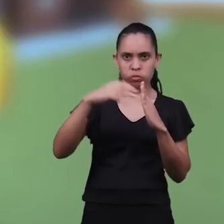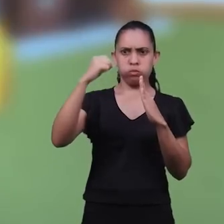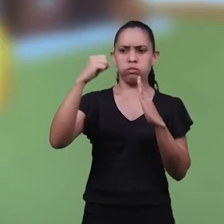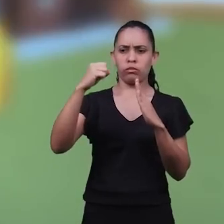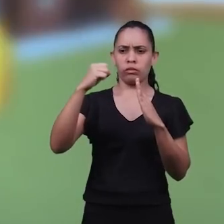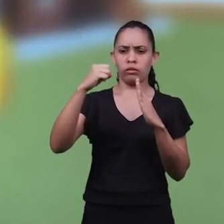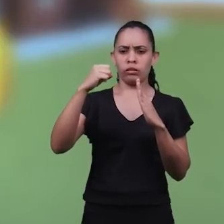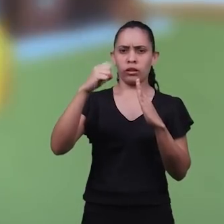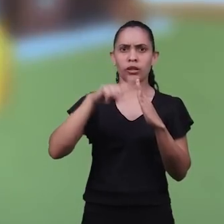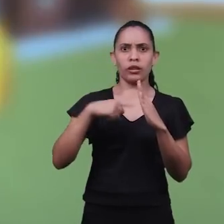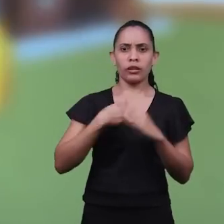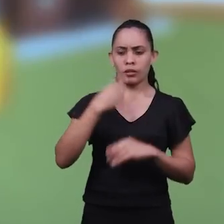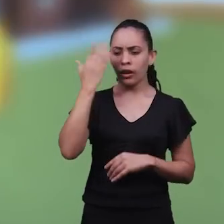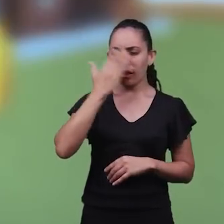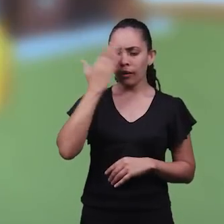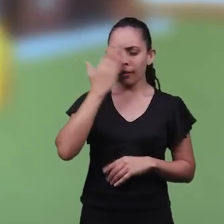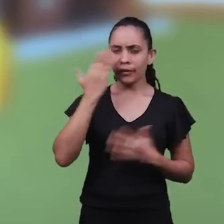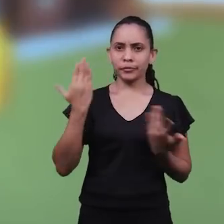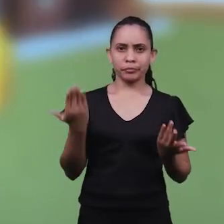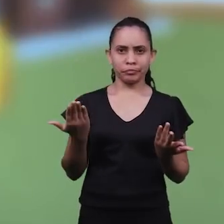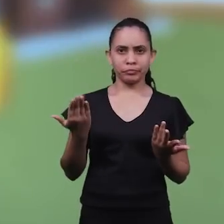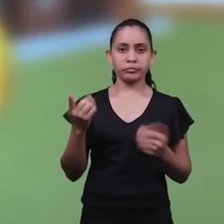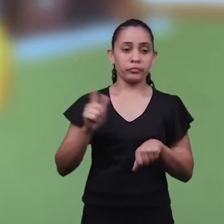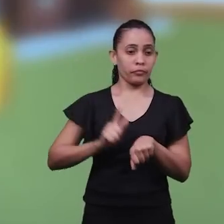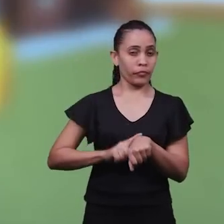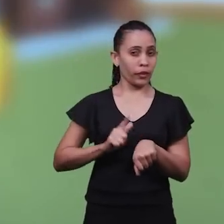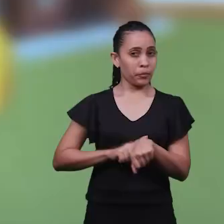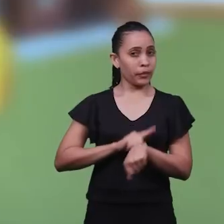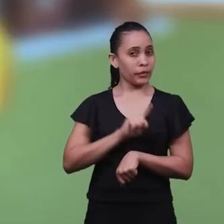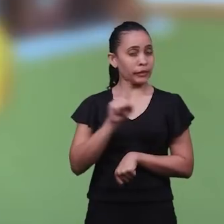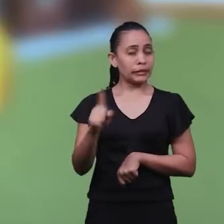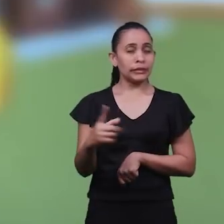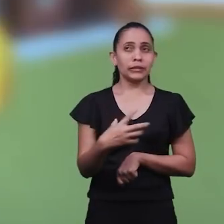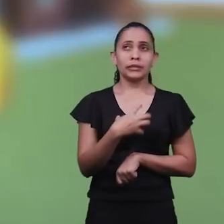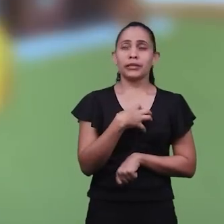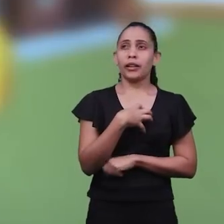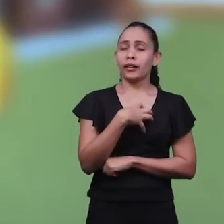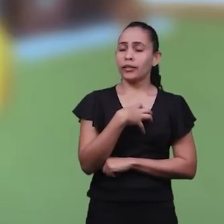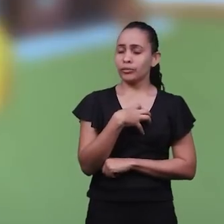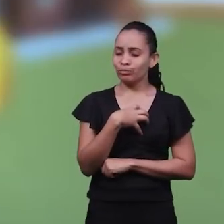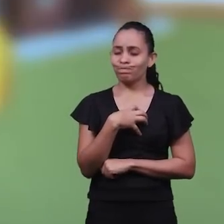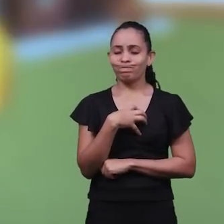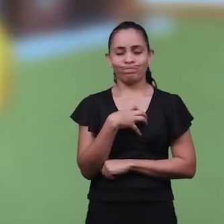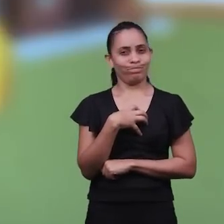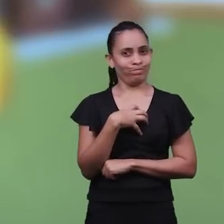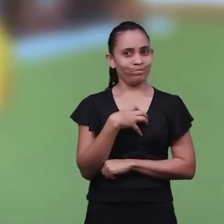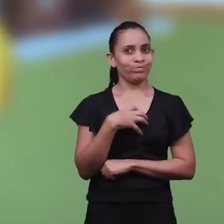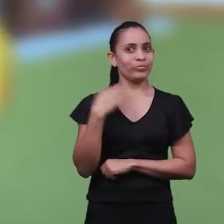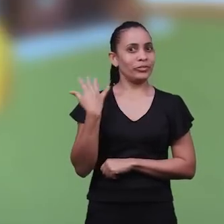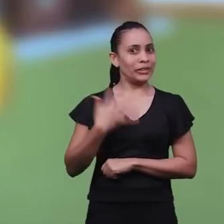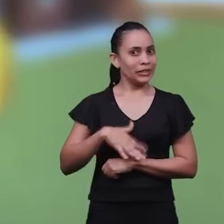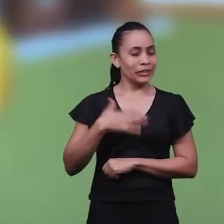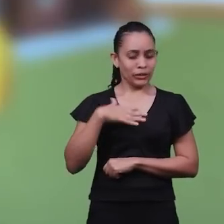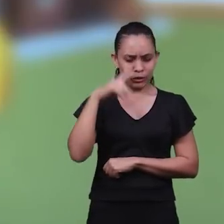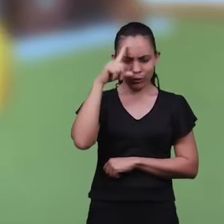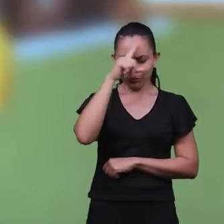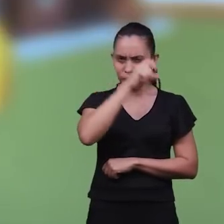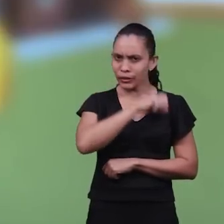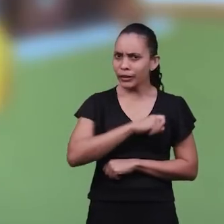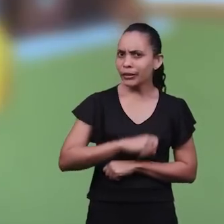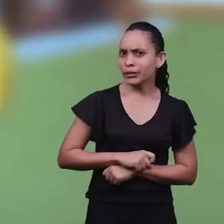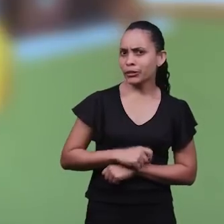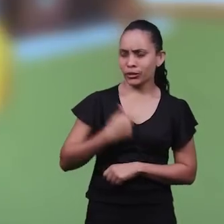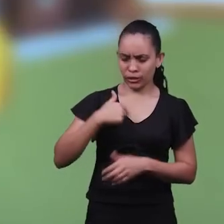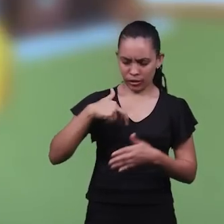ficamos em escuridão. E naquele momento sentimos muitas dificuldades, porque corremos